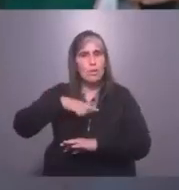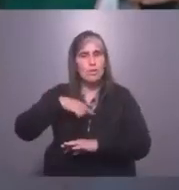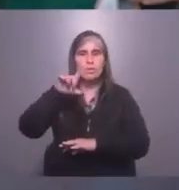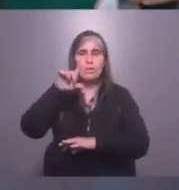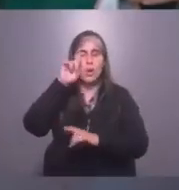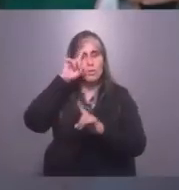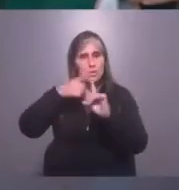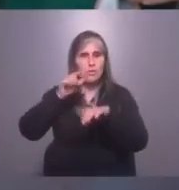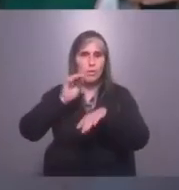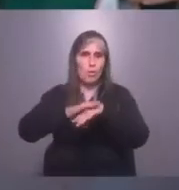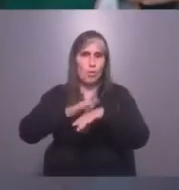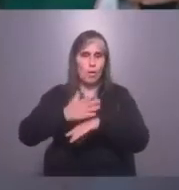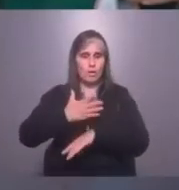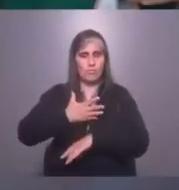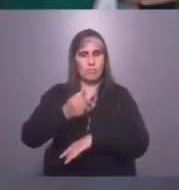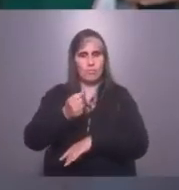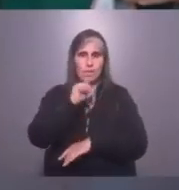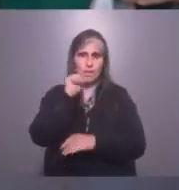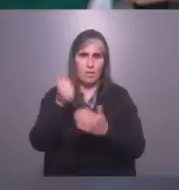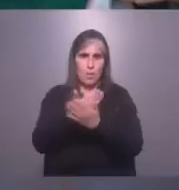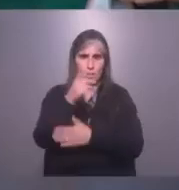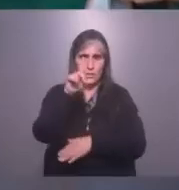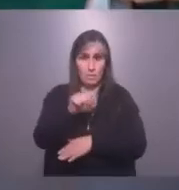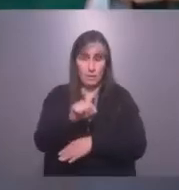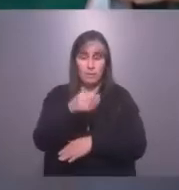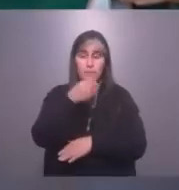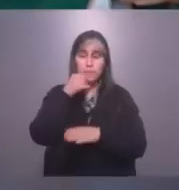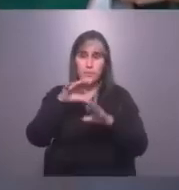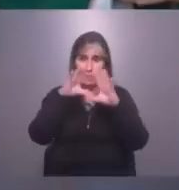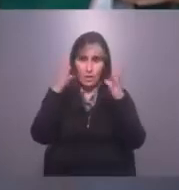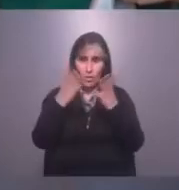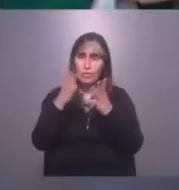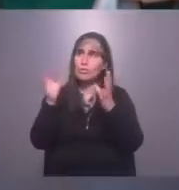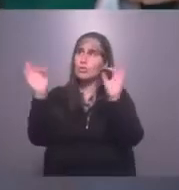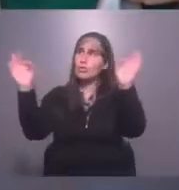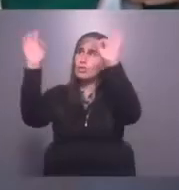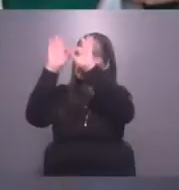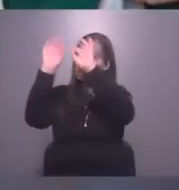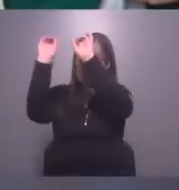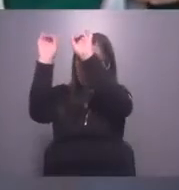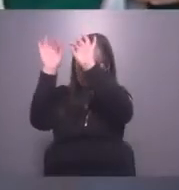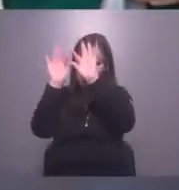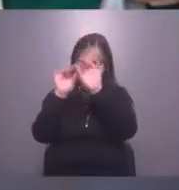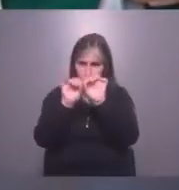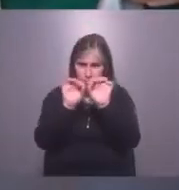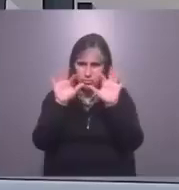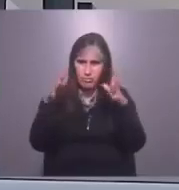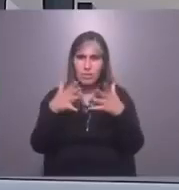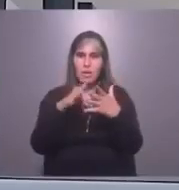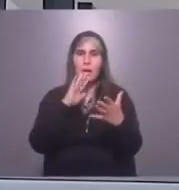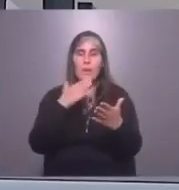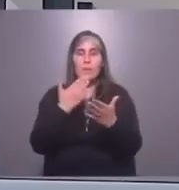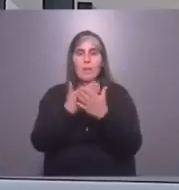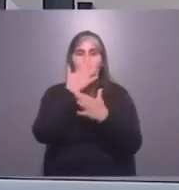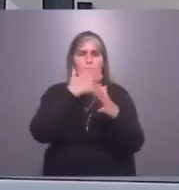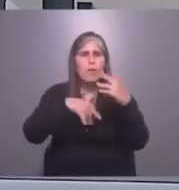do pecado e da morte. E destes ao mundo o vosso Espírito, para fazer de todas as nações um